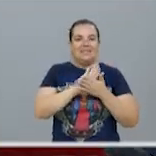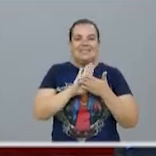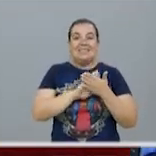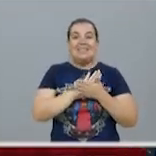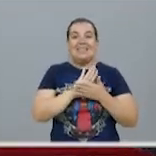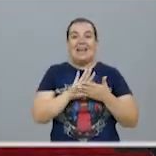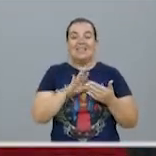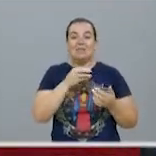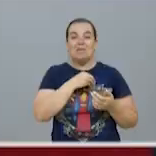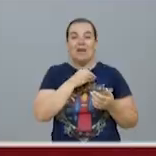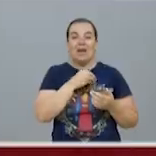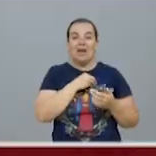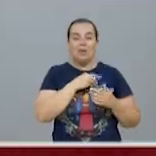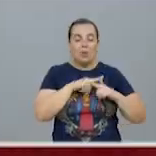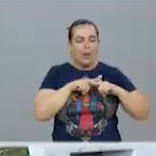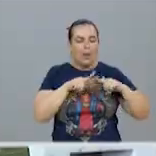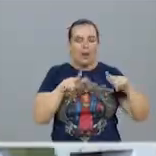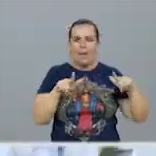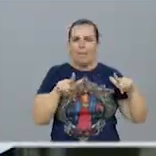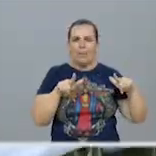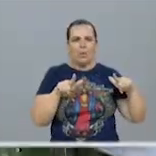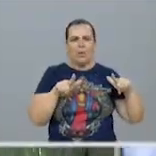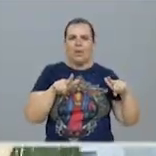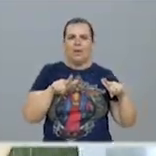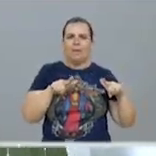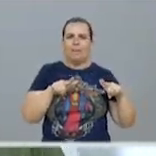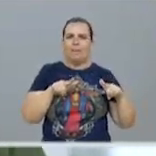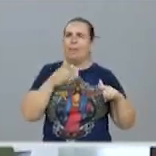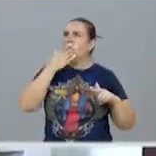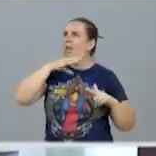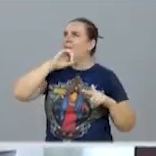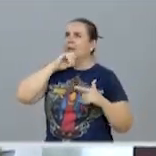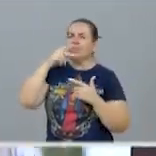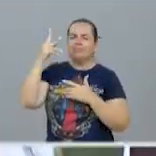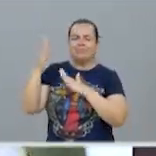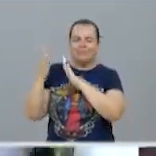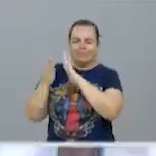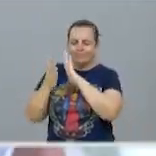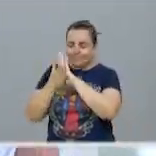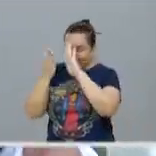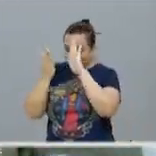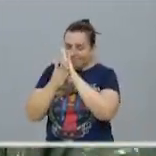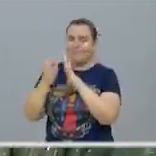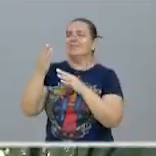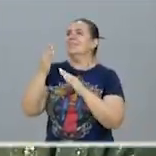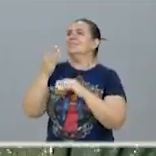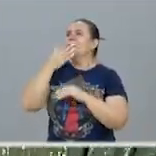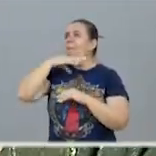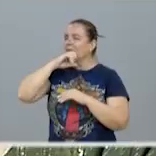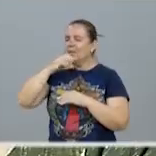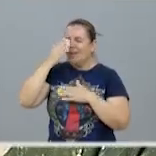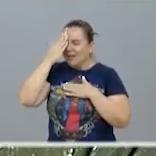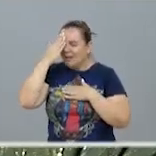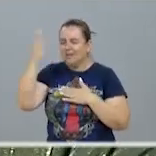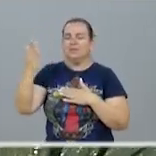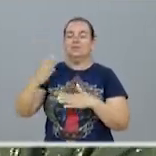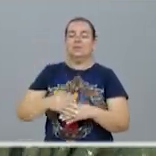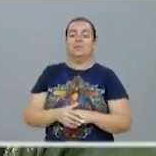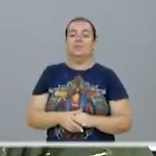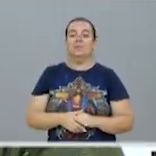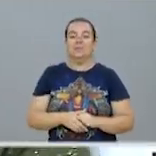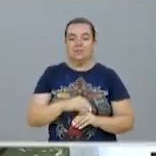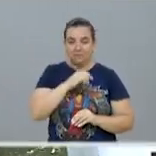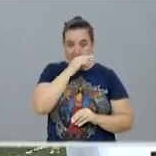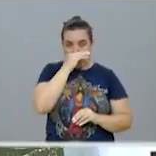Jesus: Pai, eu te louvo. Pai, eu te agradeço. Eu te exalto, Pai.